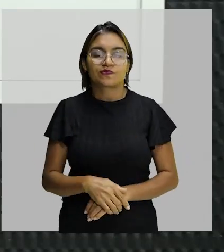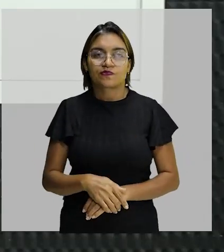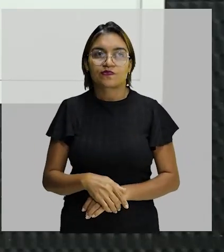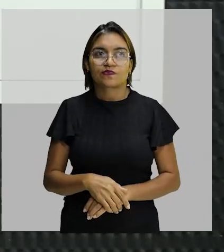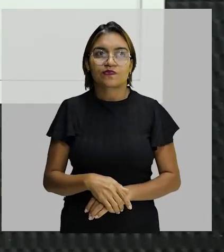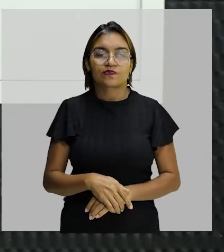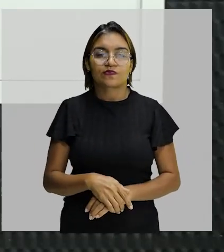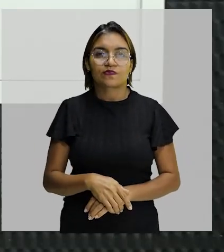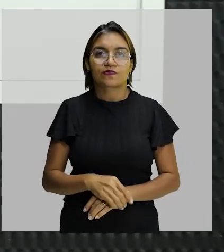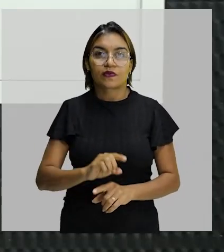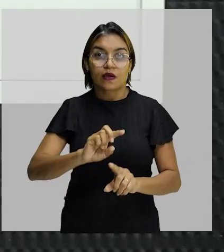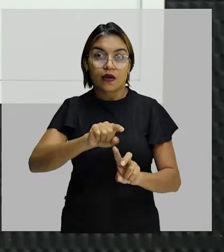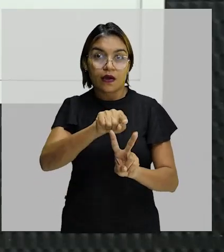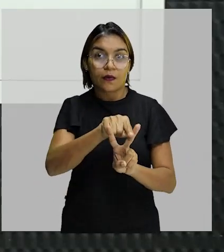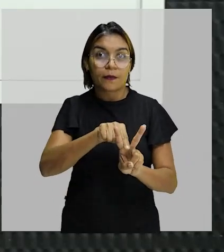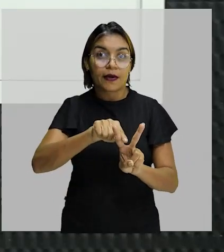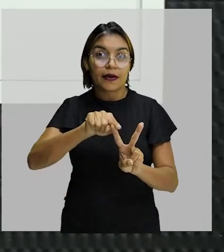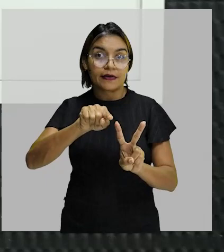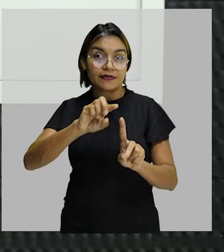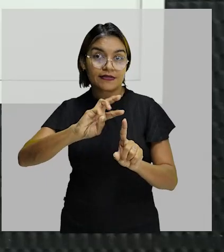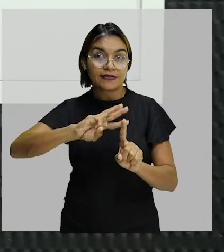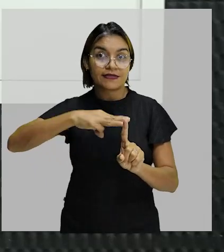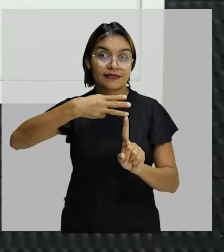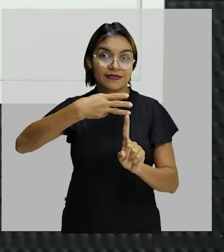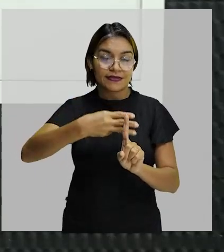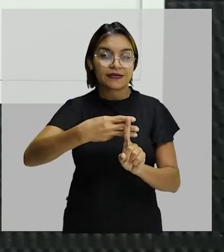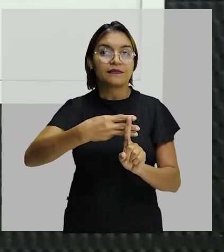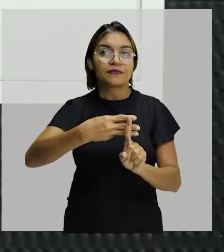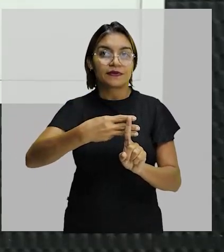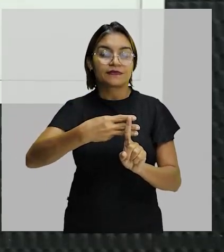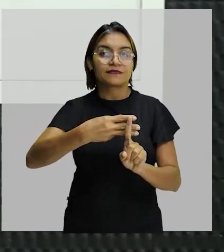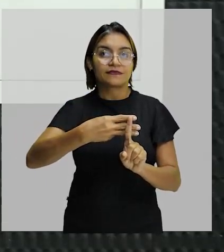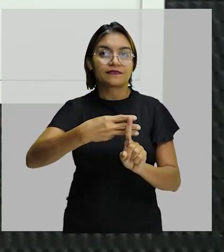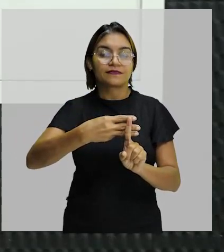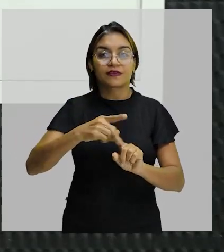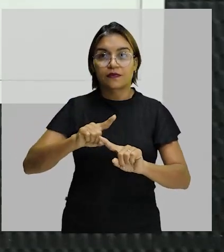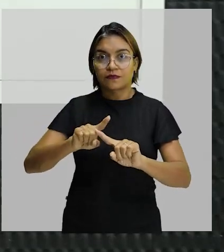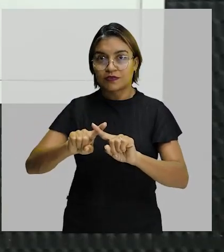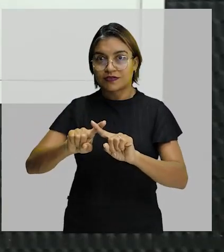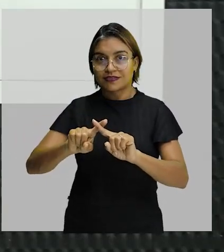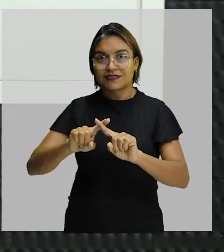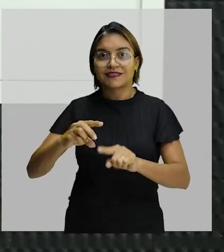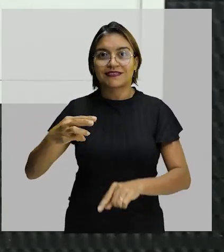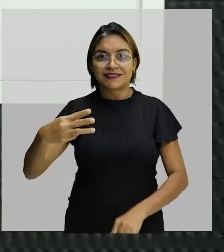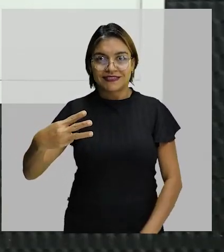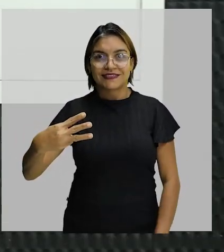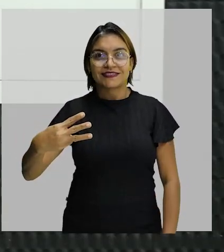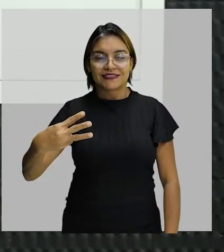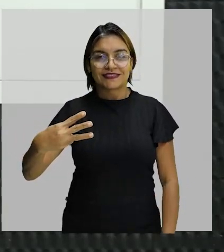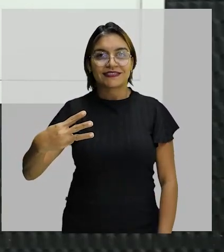Raiz tripla. É uma raiz de multiplicidade